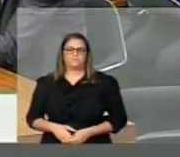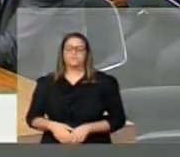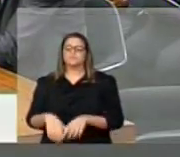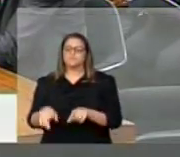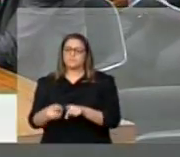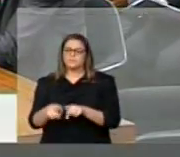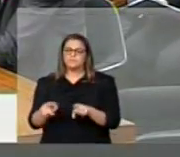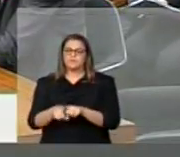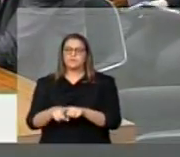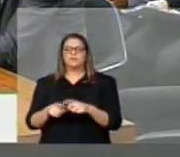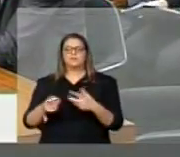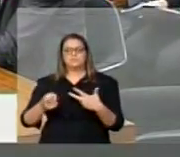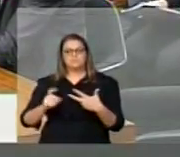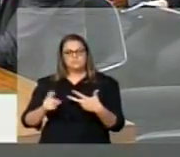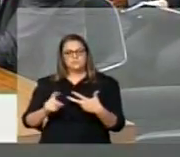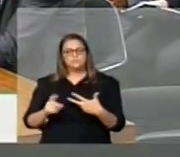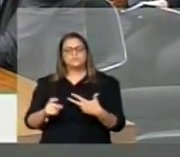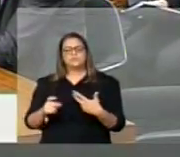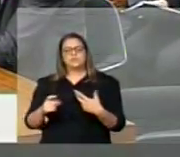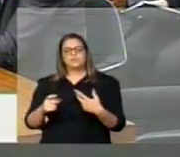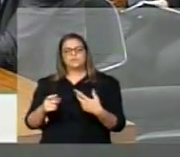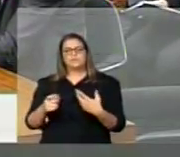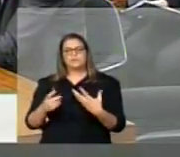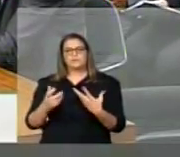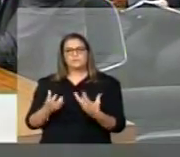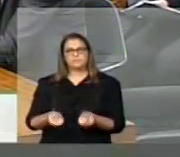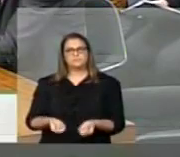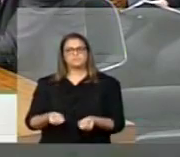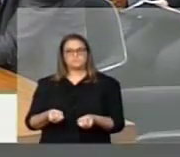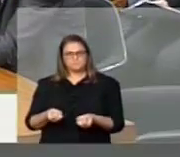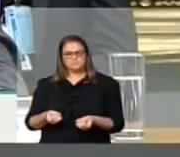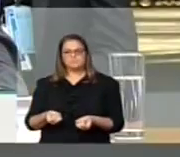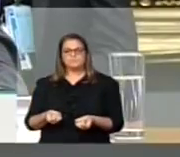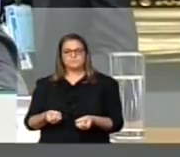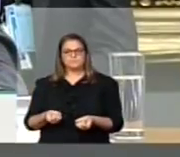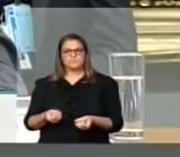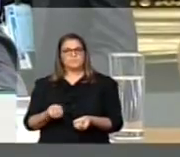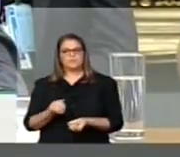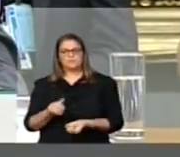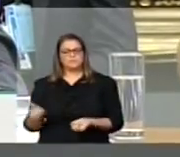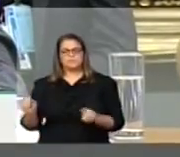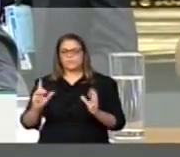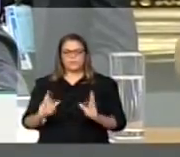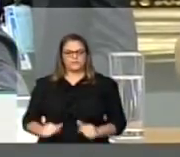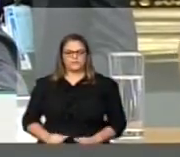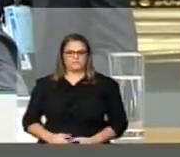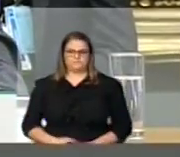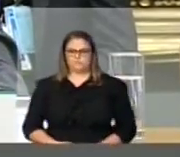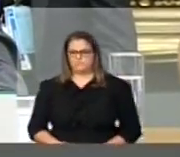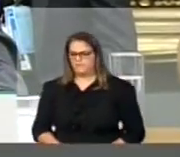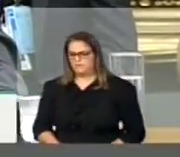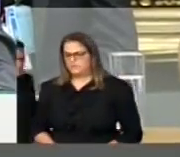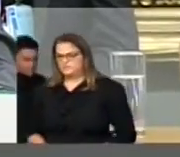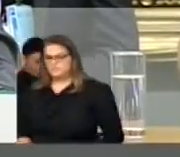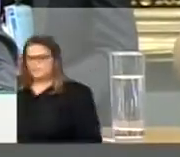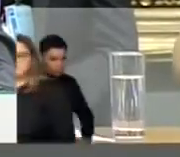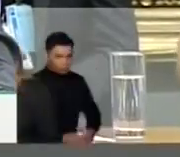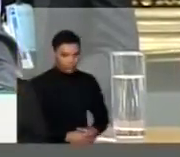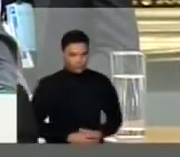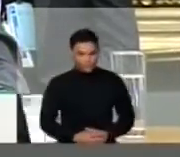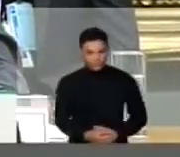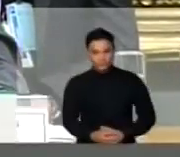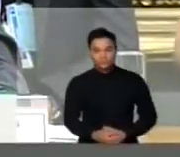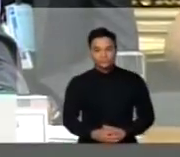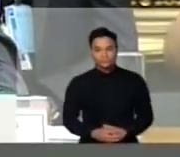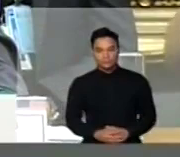interpretação do Executivo a favor da convalidação retira por completo a eficácia jurídica da condição prevista no